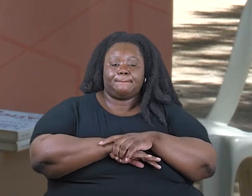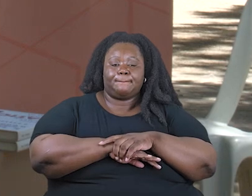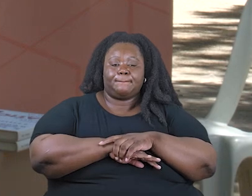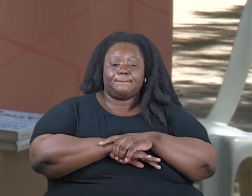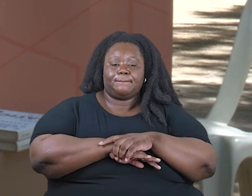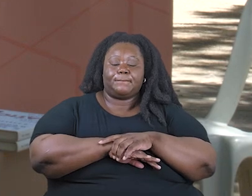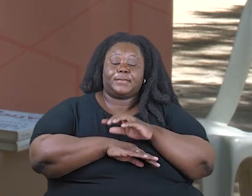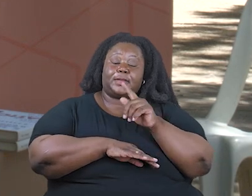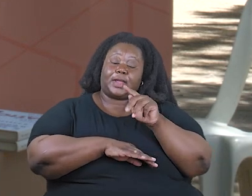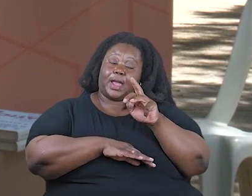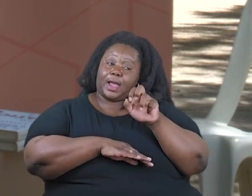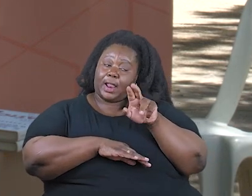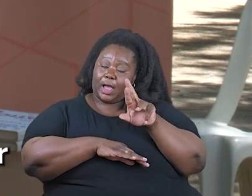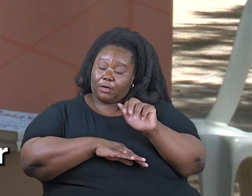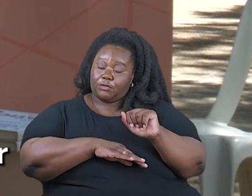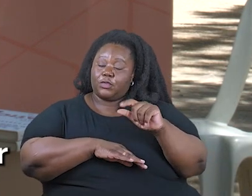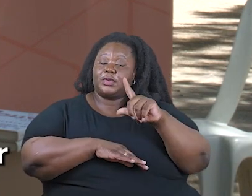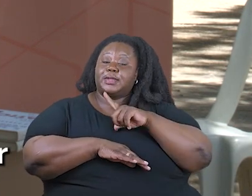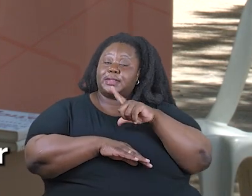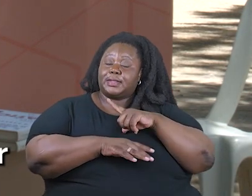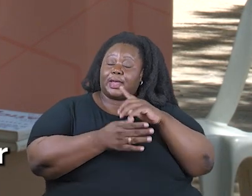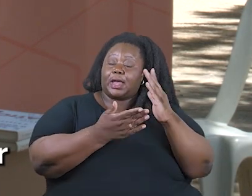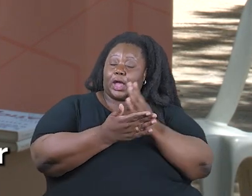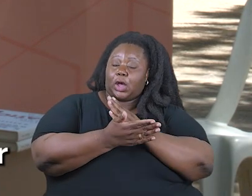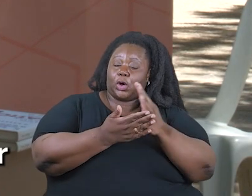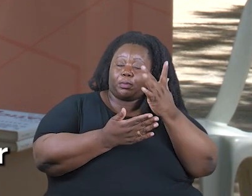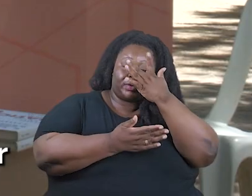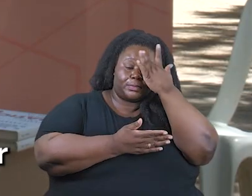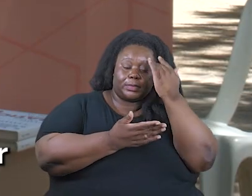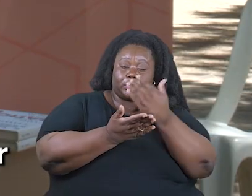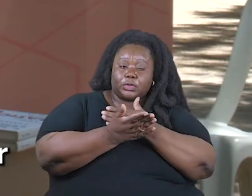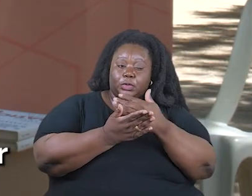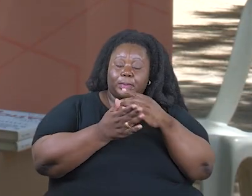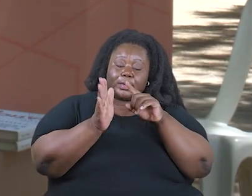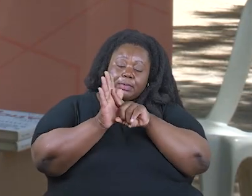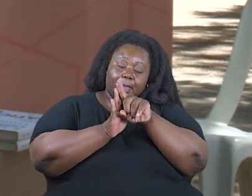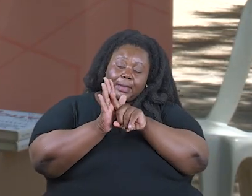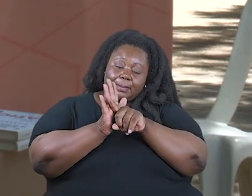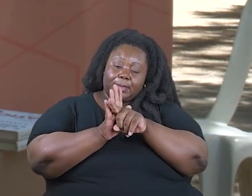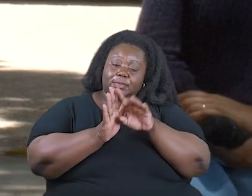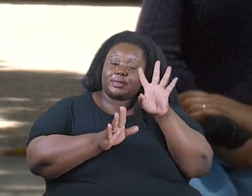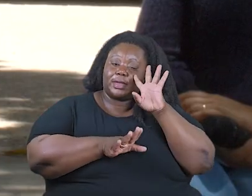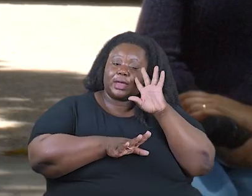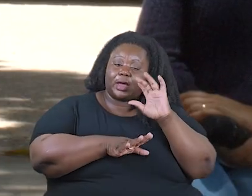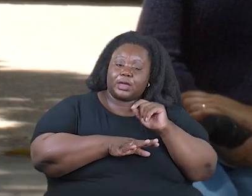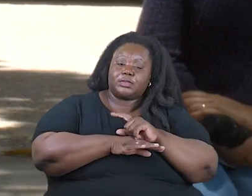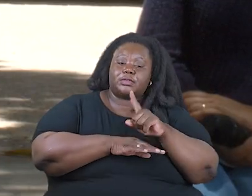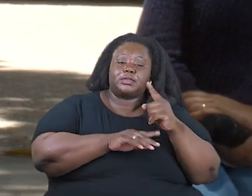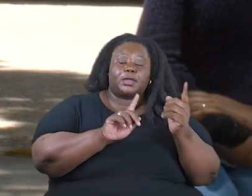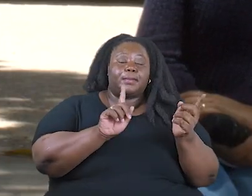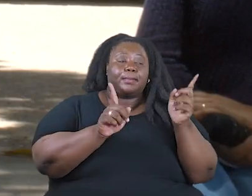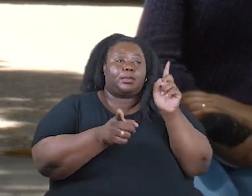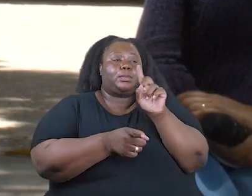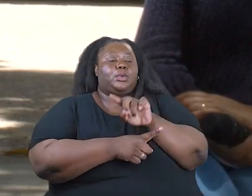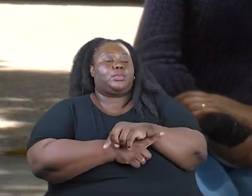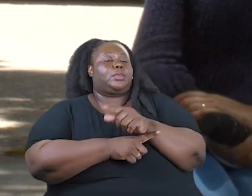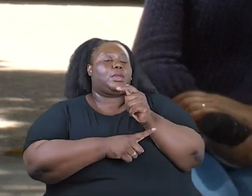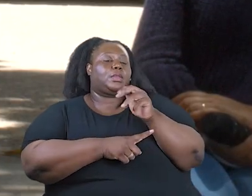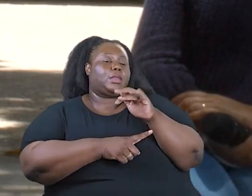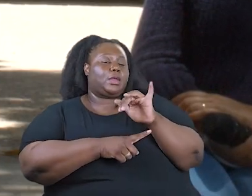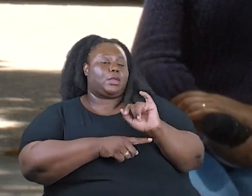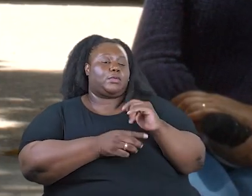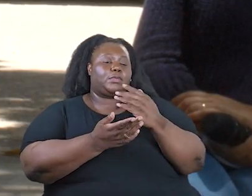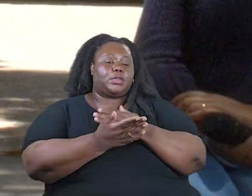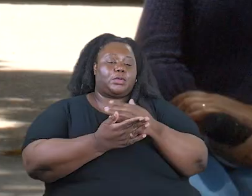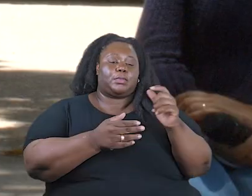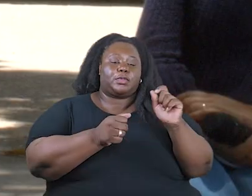na gravura tem algumas pessoas que começam a pesquisar achando que estão subvertendo a lógica da gravura.